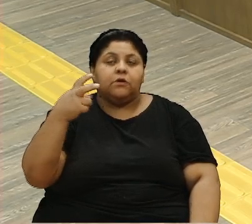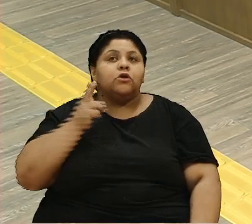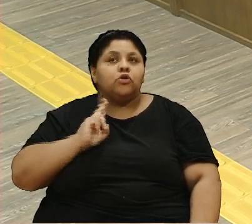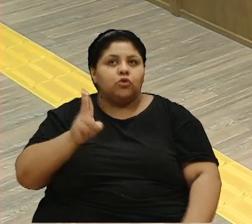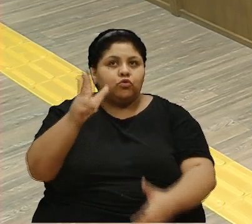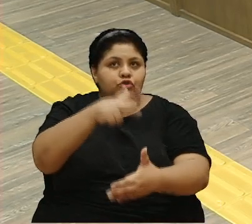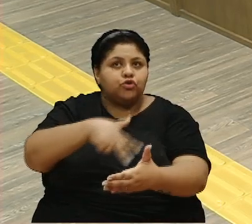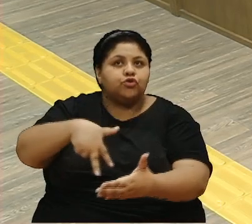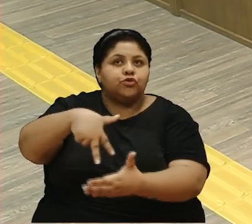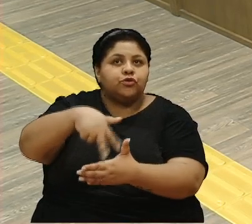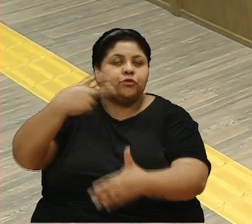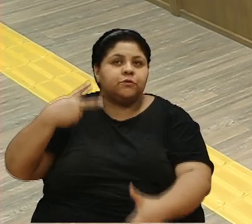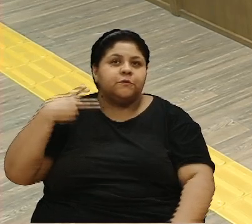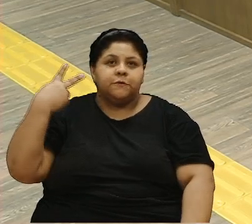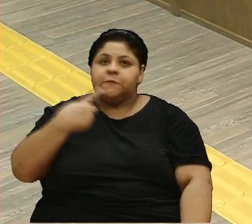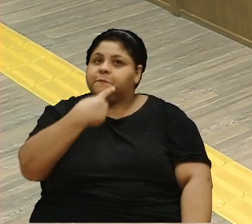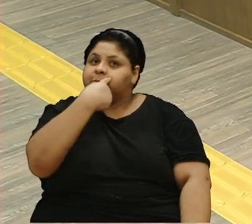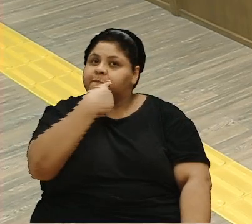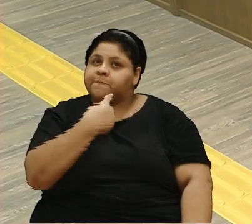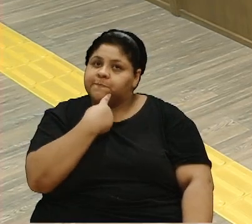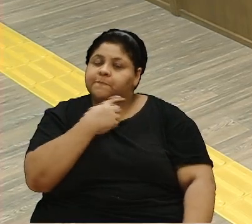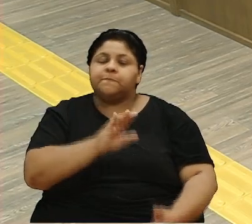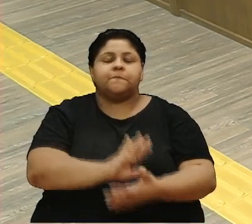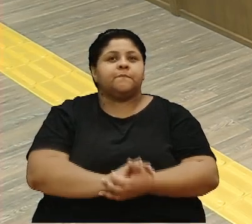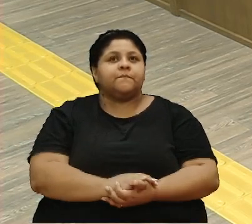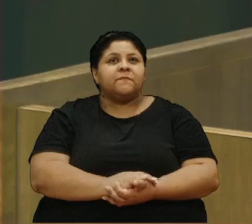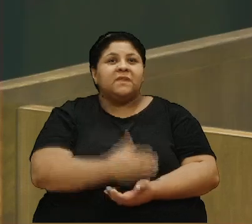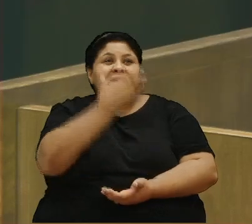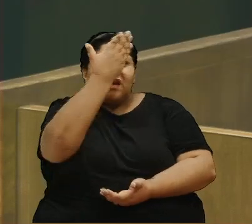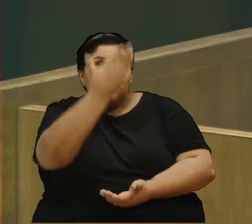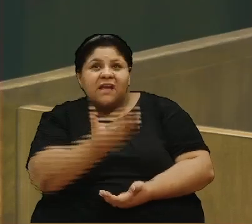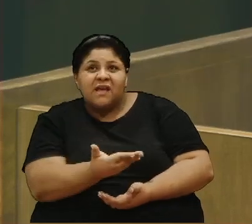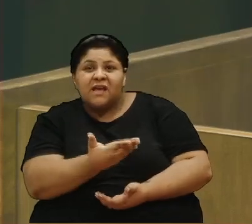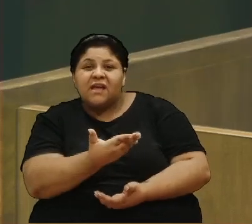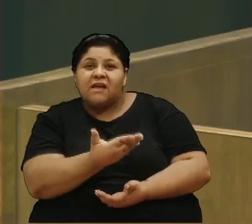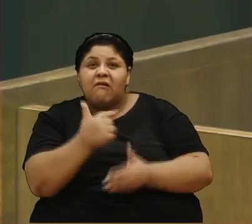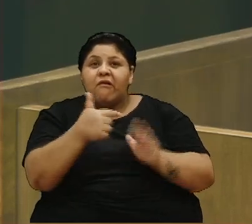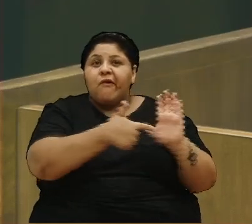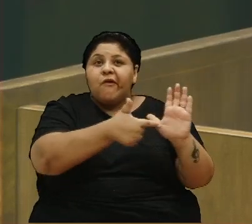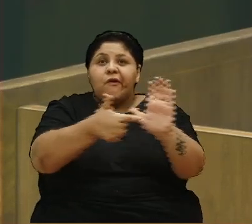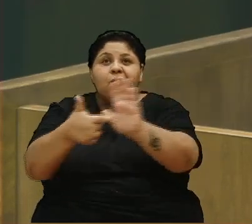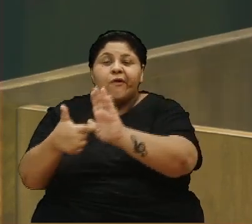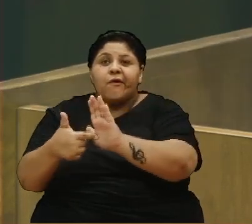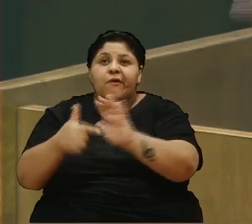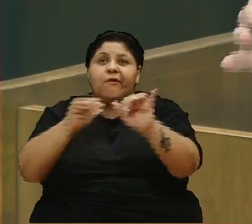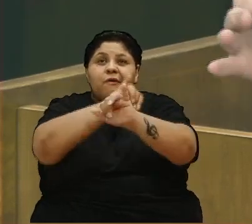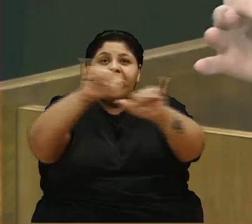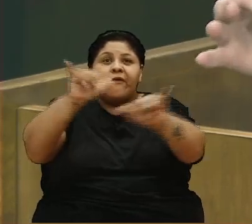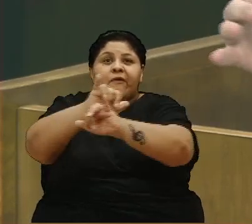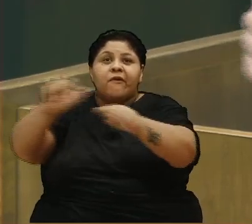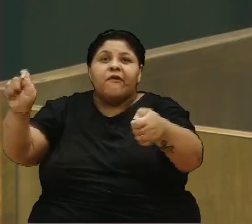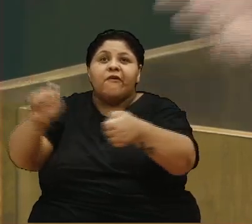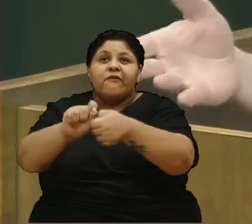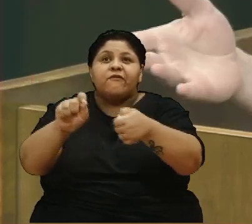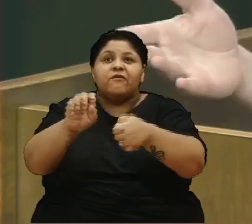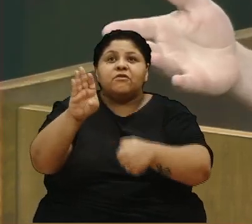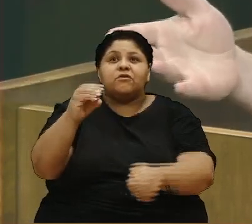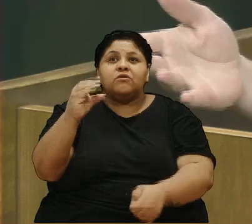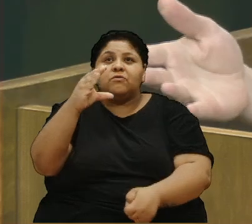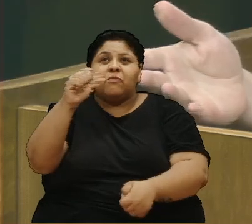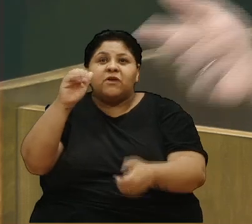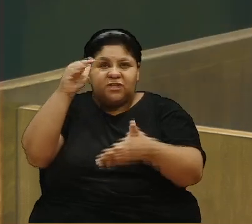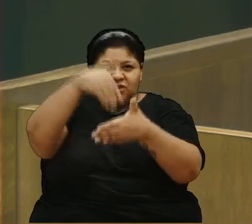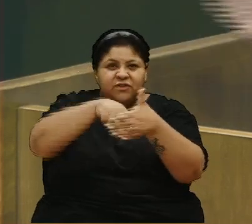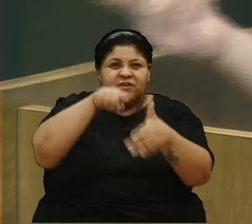da tribuna, vereador Petrini. A senhora saiu em tudo que é notícia, Vossa Excelência, fazendo boca de urna. Isso é